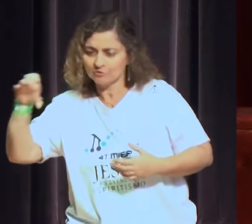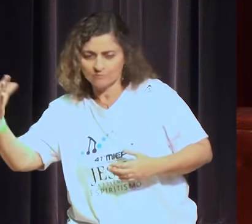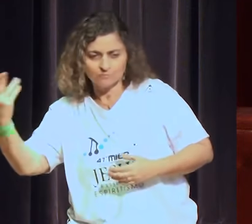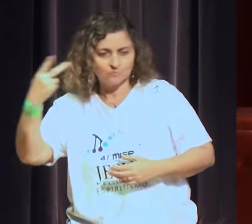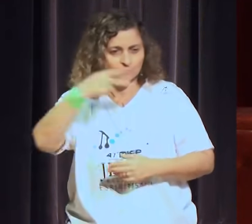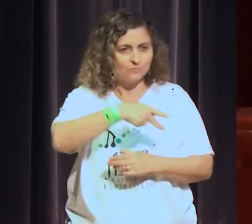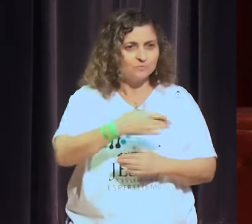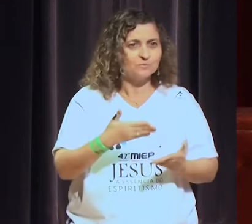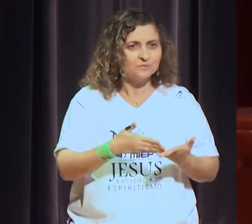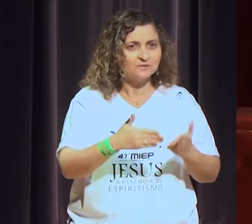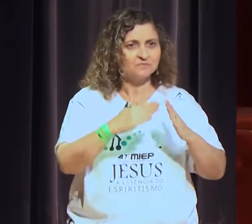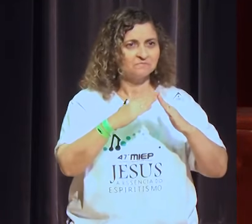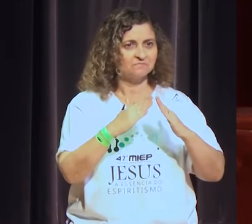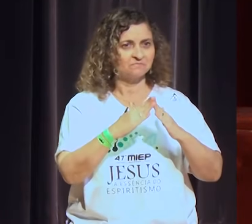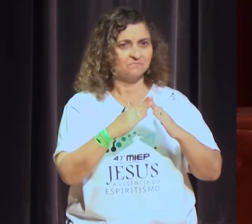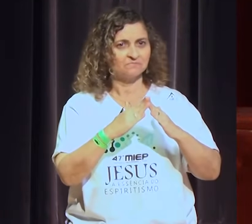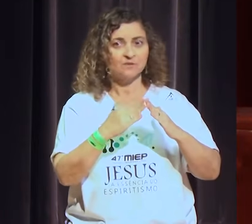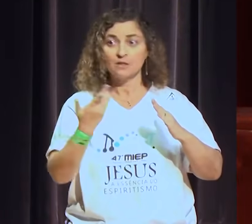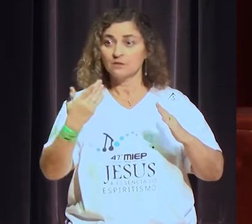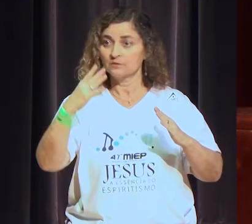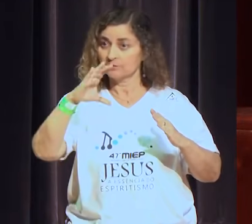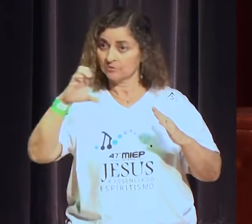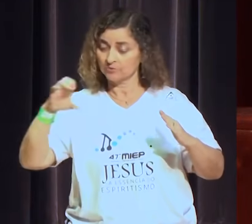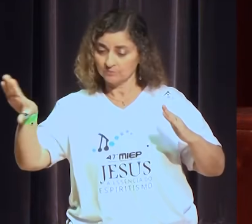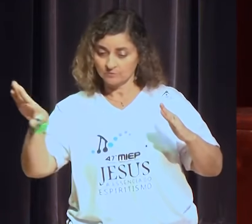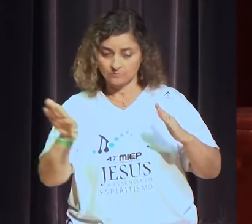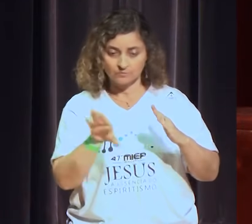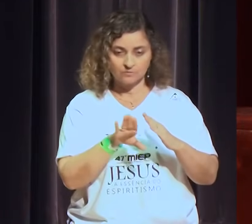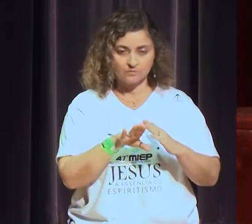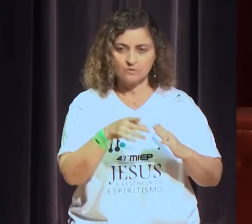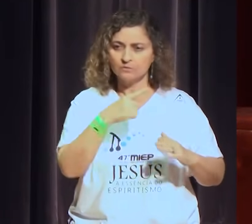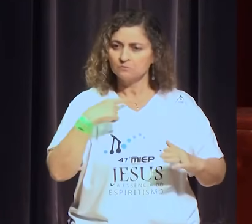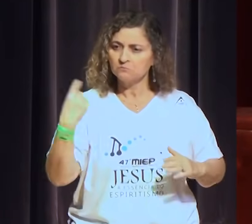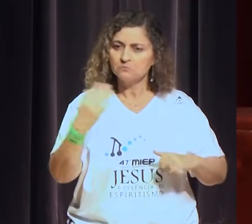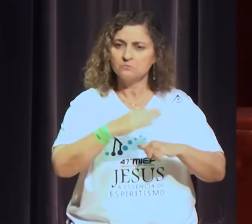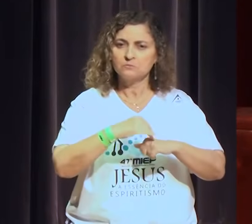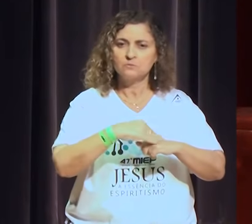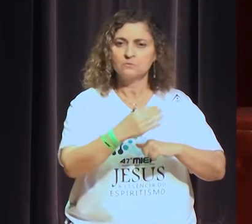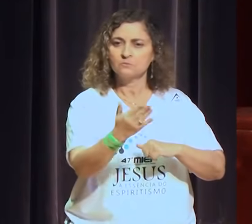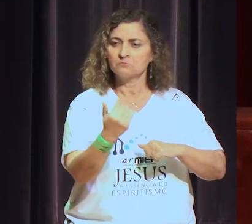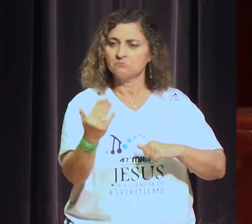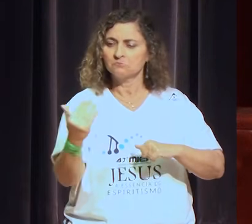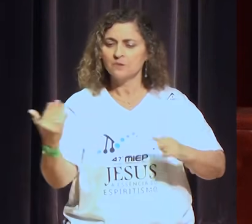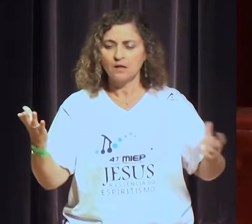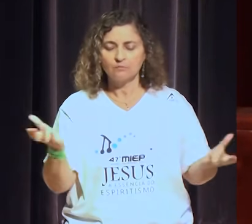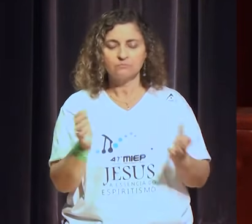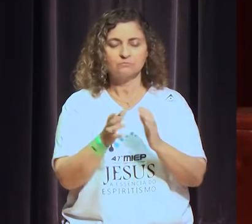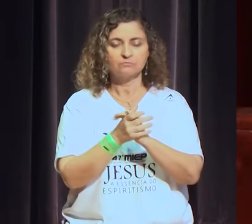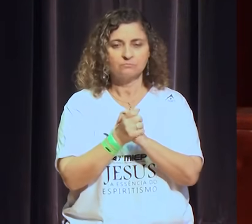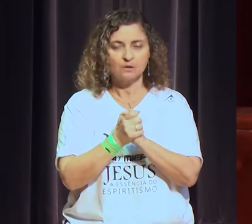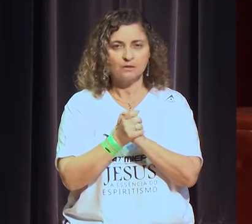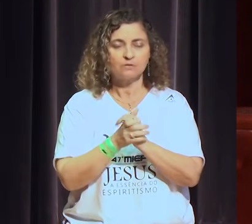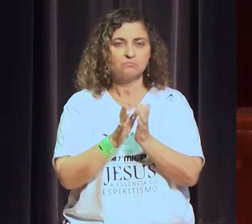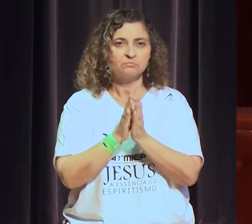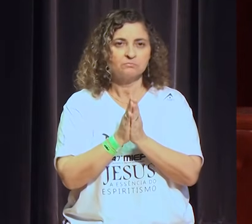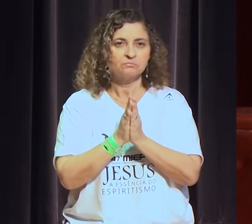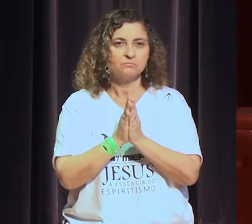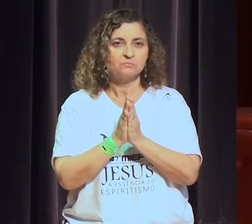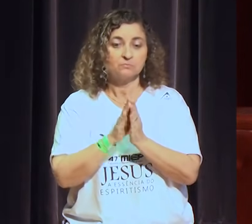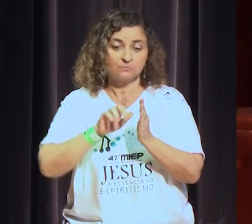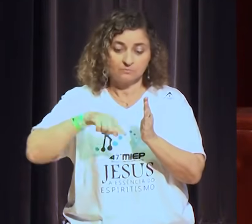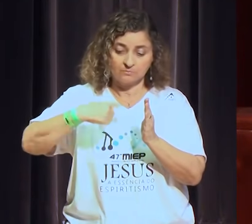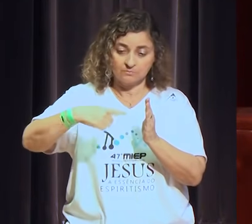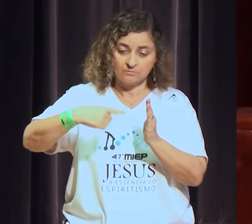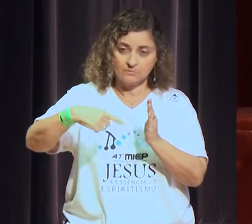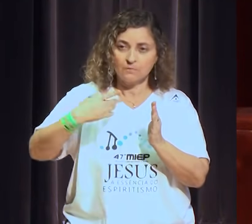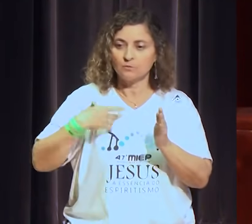É papo de mineiro, né? Contando o caos. Lembro. Aí o Chico chegou e falou assim, vamos orar e eu vou